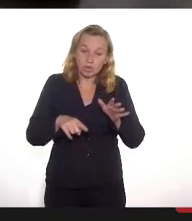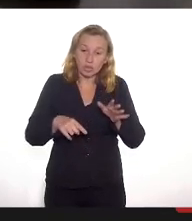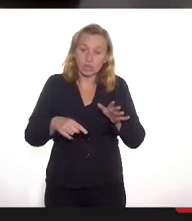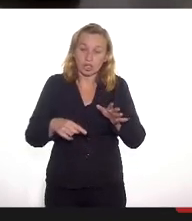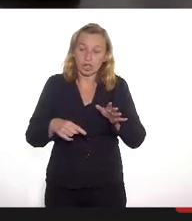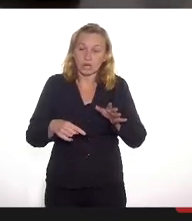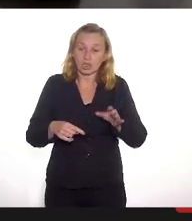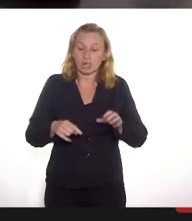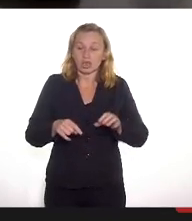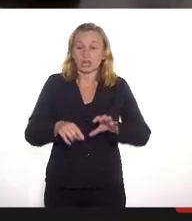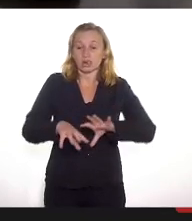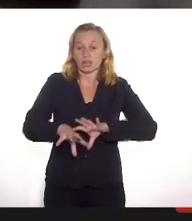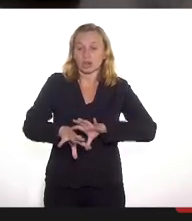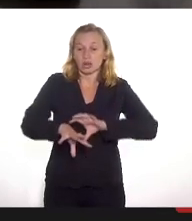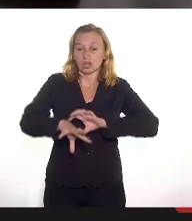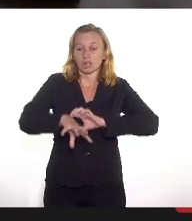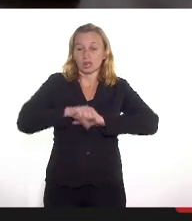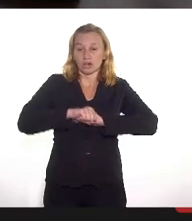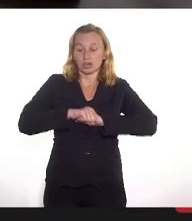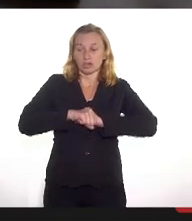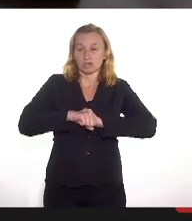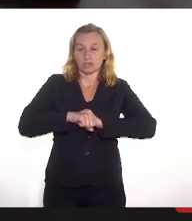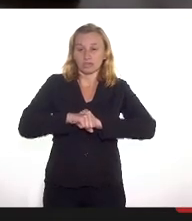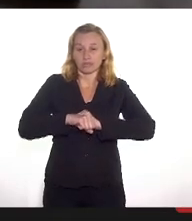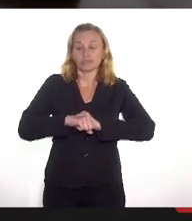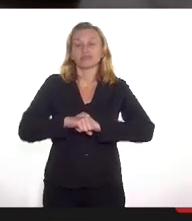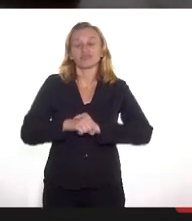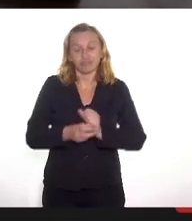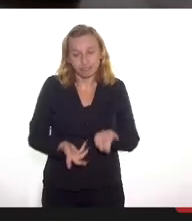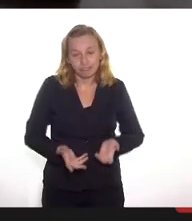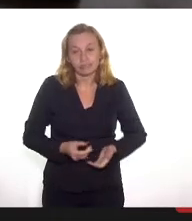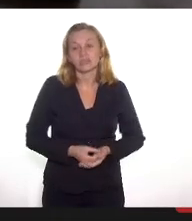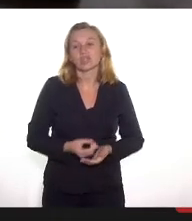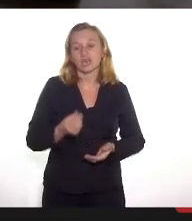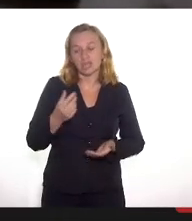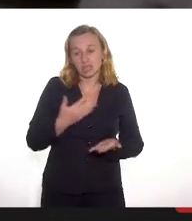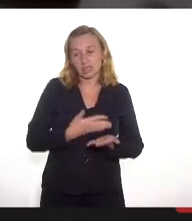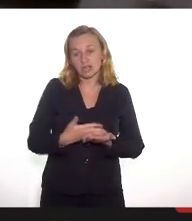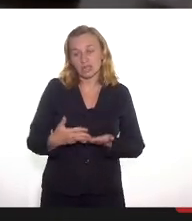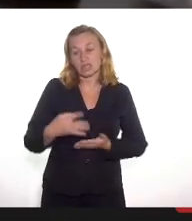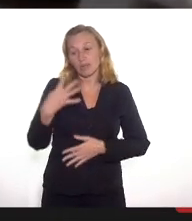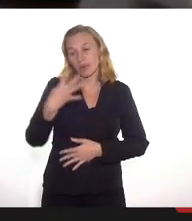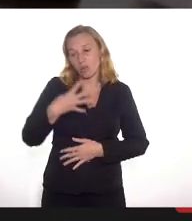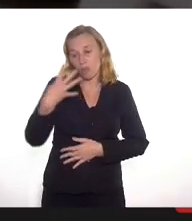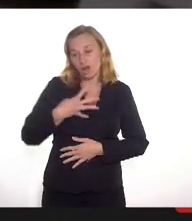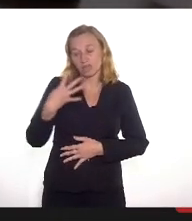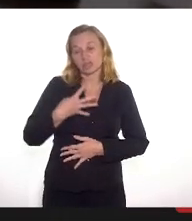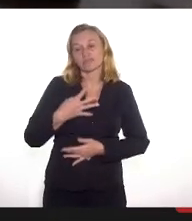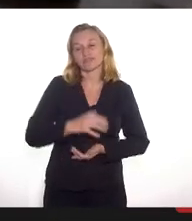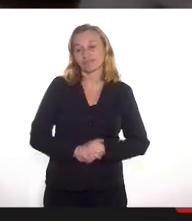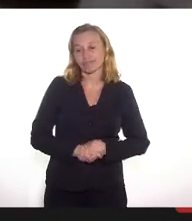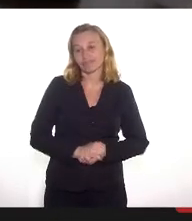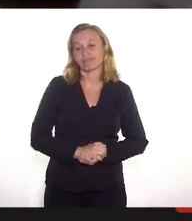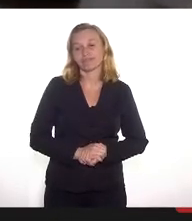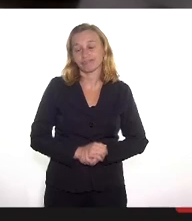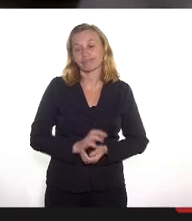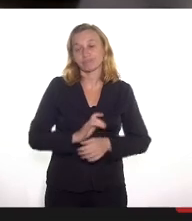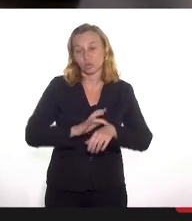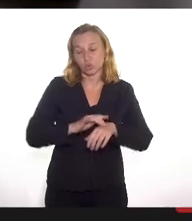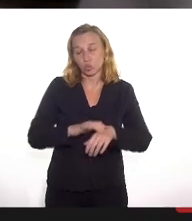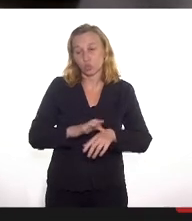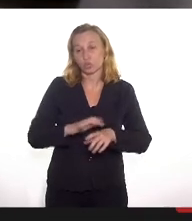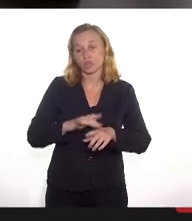novo mas já tivemos três anos no Brasil tá falando ter todo não tem que ser a onda vai começar a terceira onda junto para quarta ombro no Rio de Janeiro